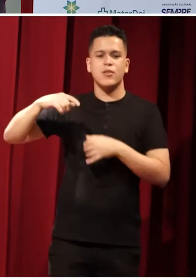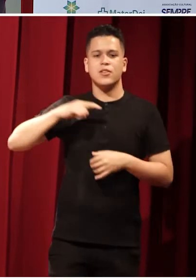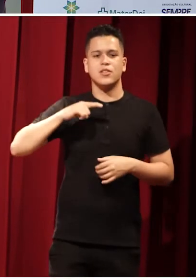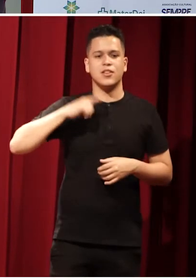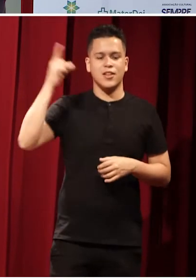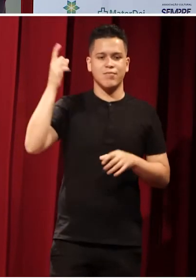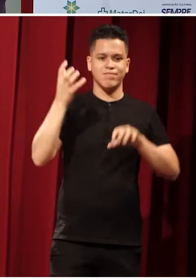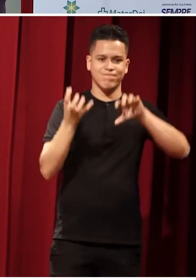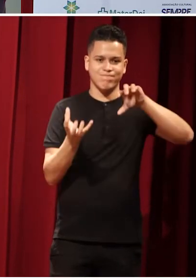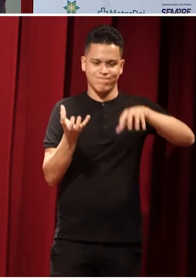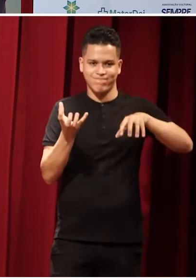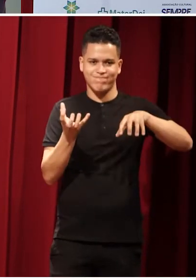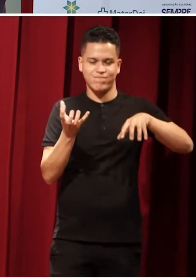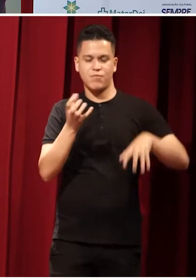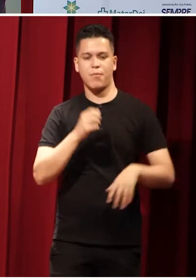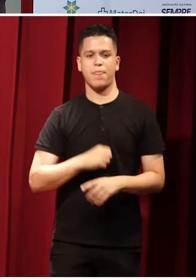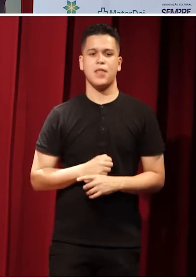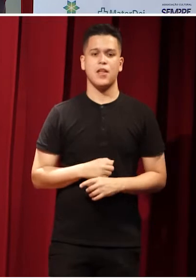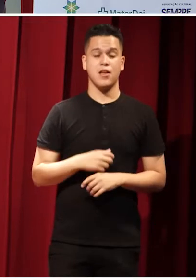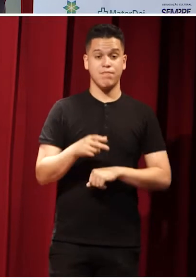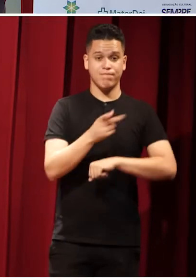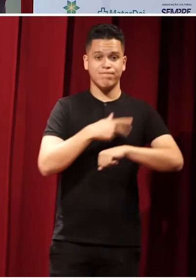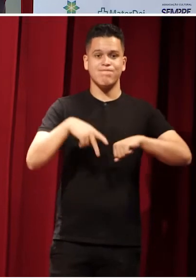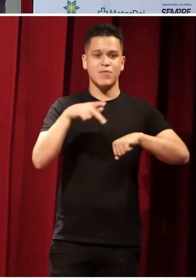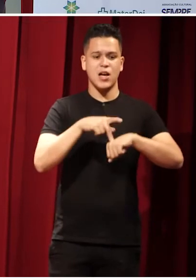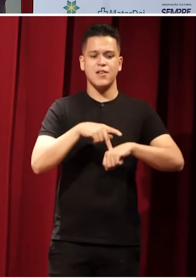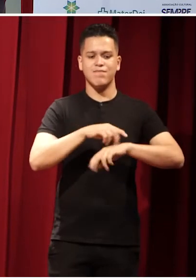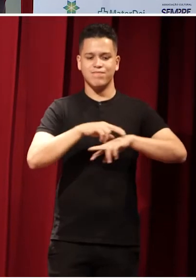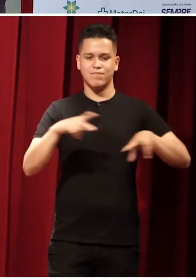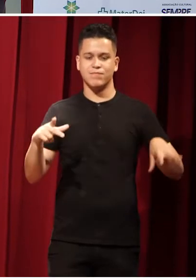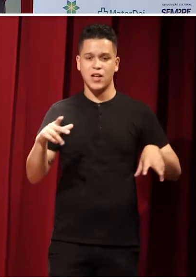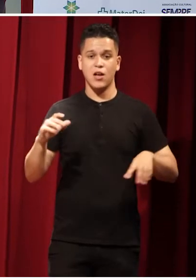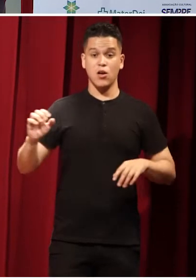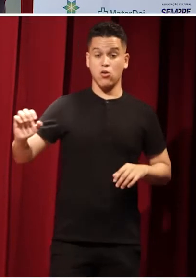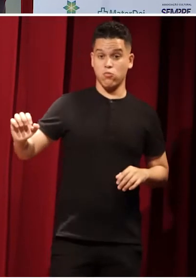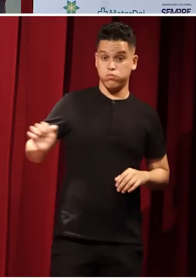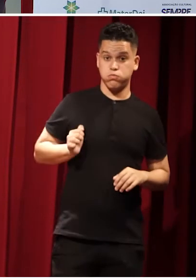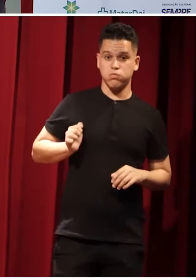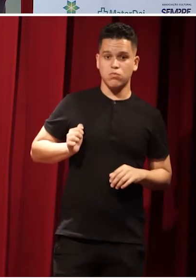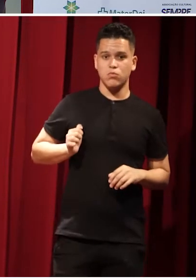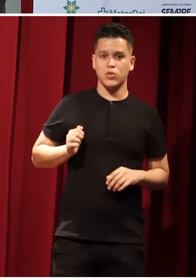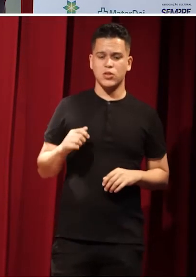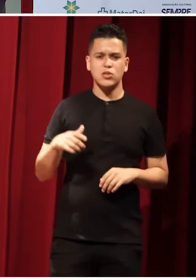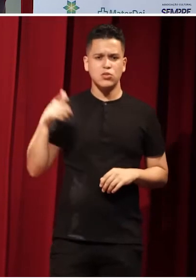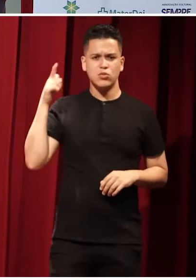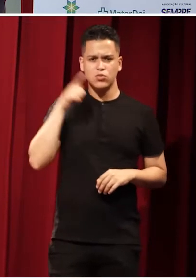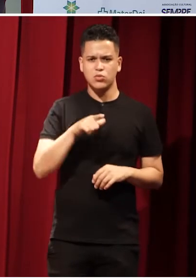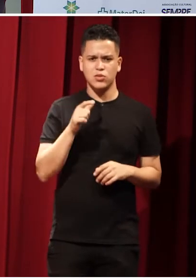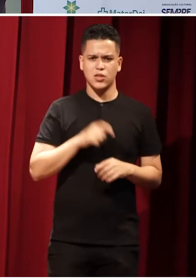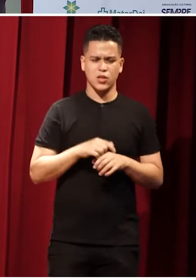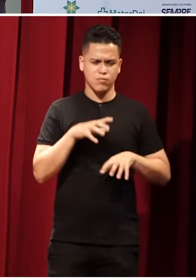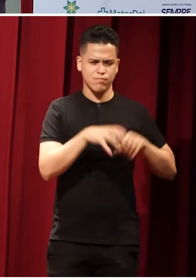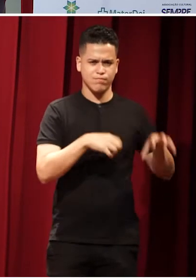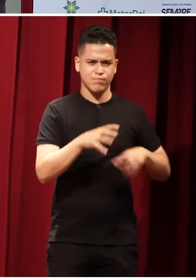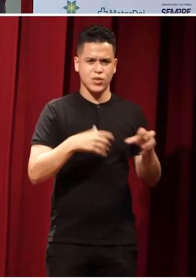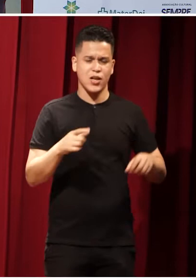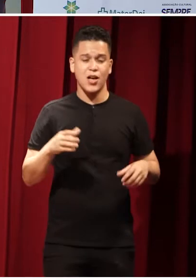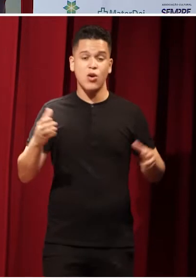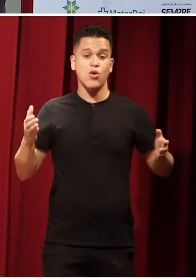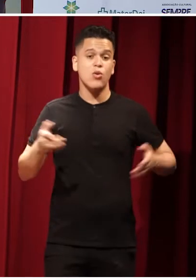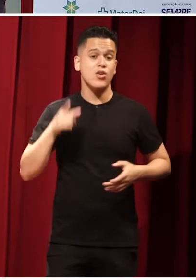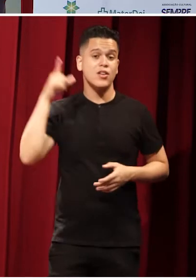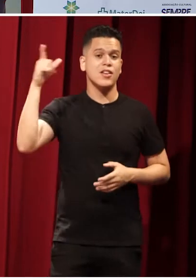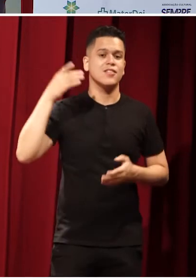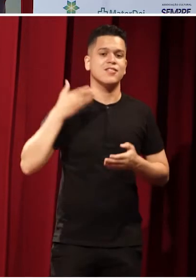é: os países ricos, com a descolonização, perderam suas fontes de